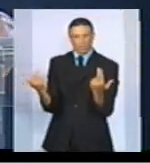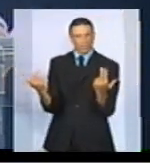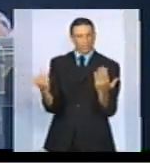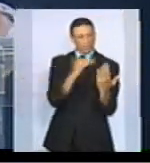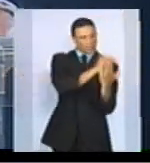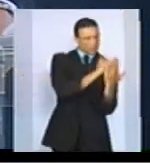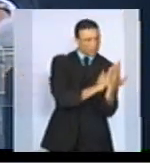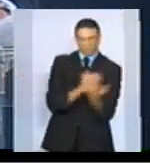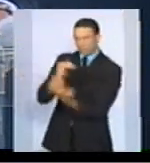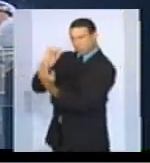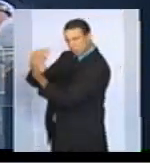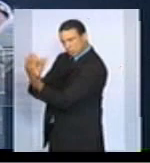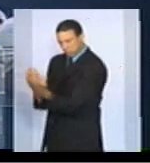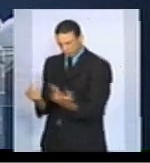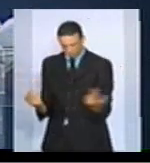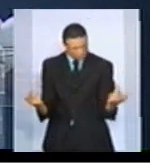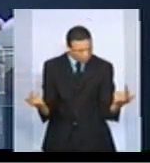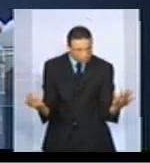internacionais